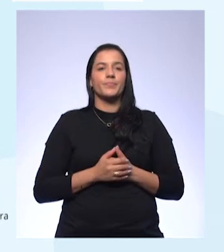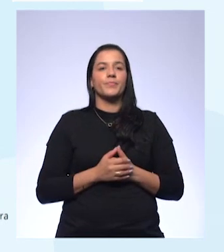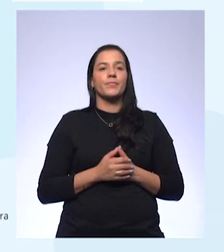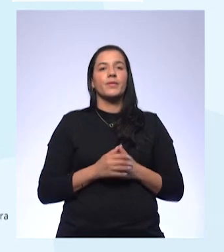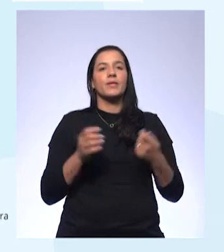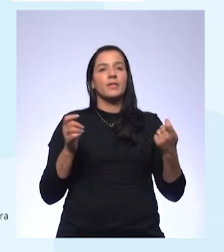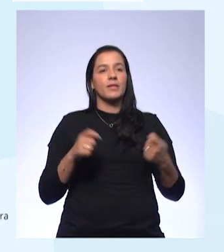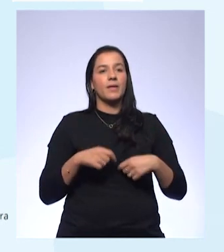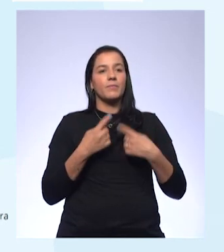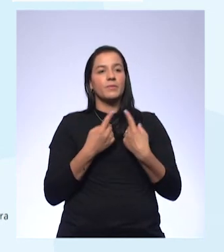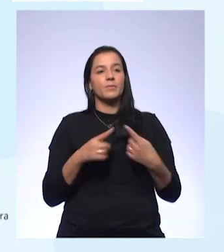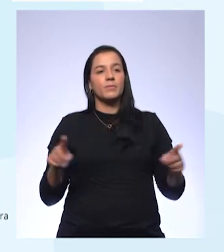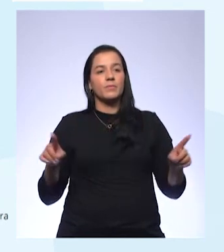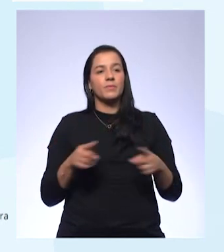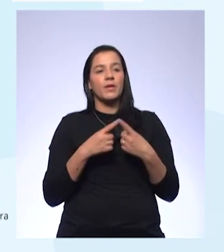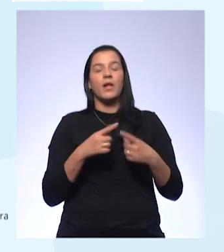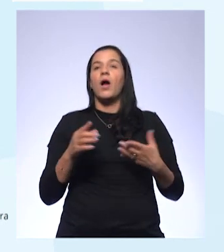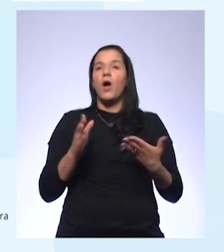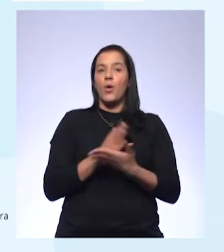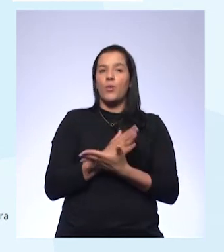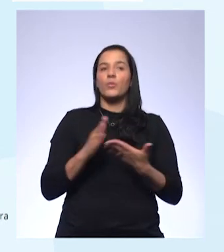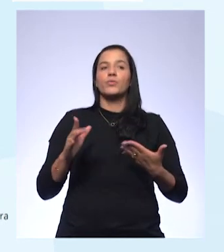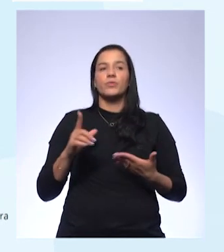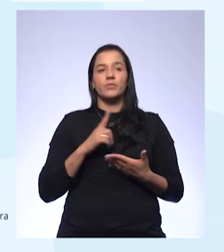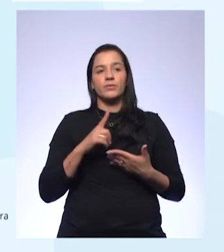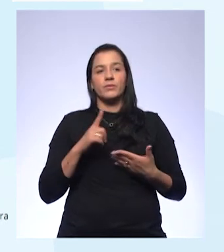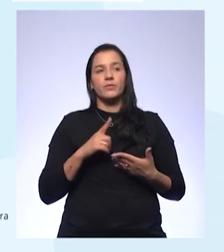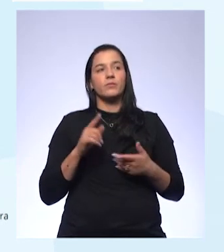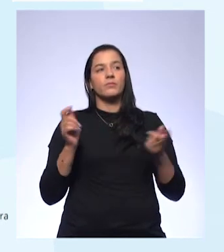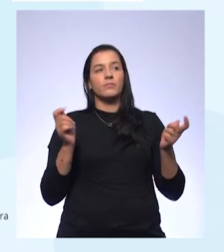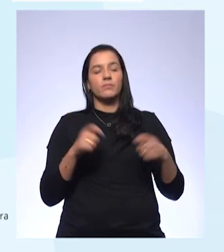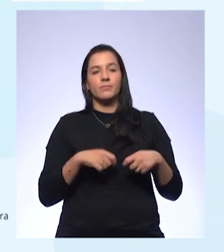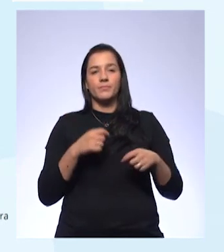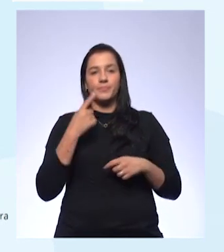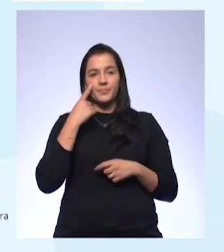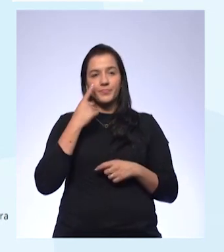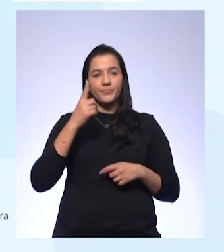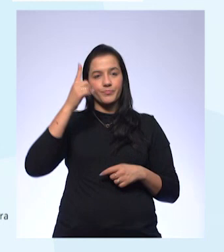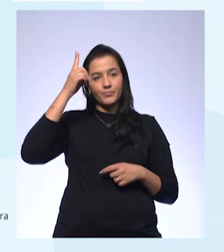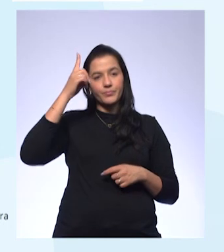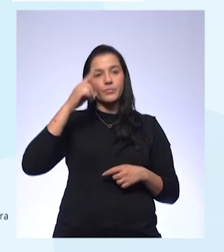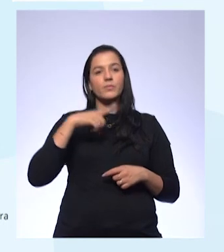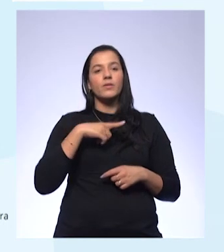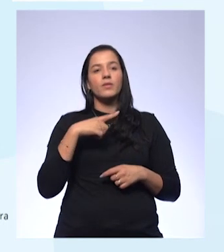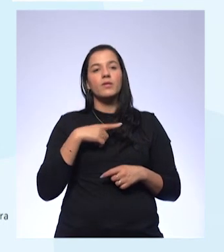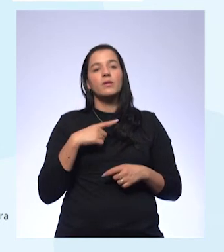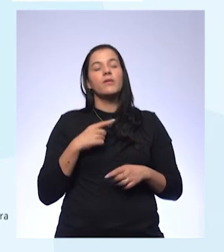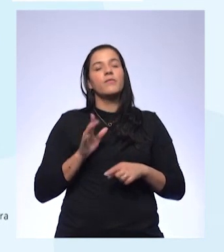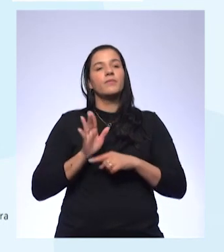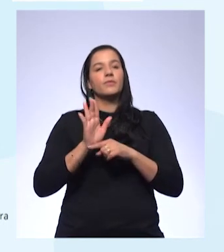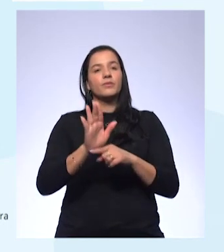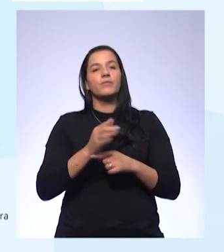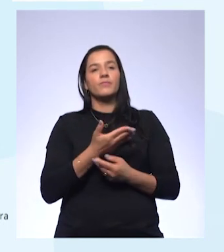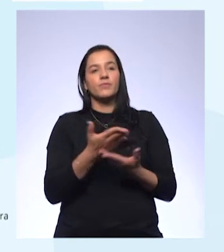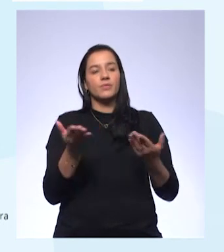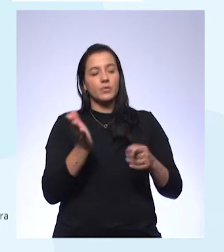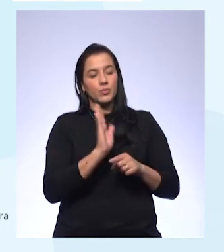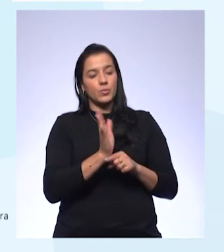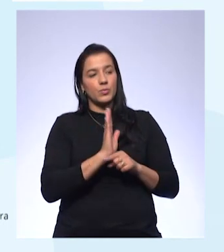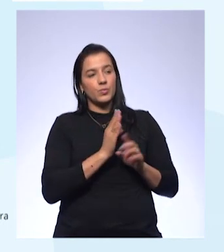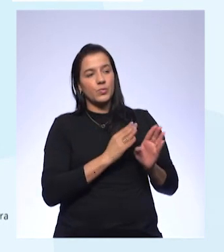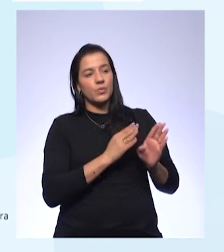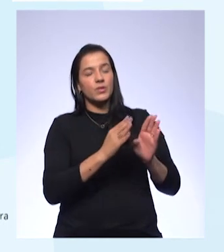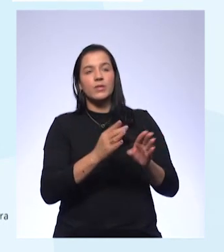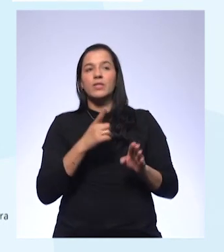ser musicado, alguns também musicaram, né? Vocês vão poder ver aí nesse QR Code, que vai encaminhar vocês para um vídeo, que tem um